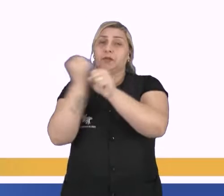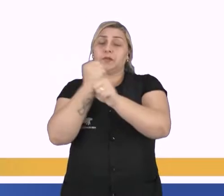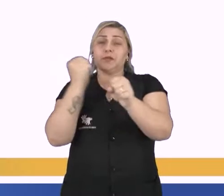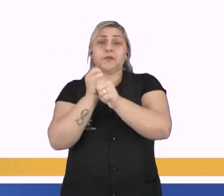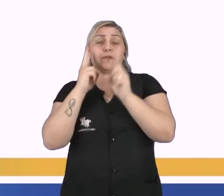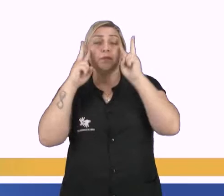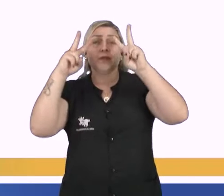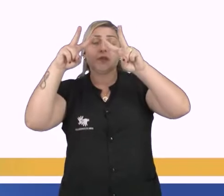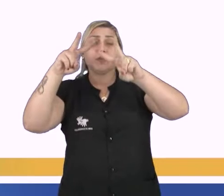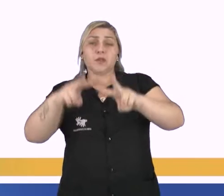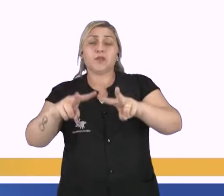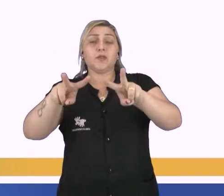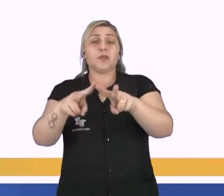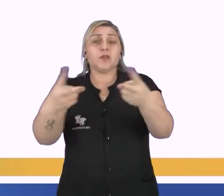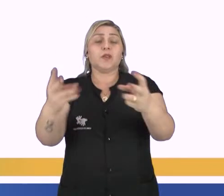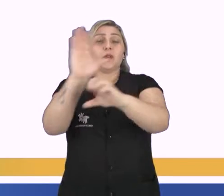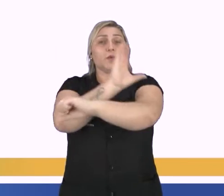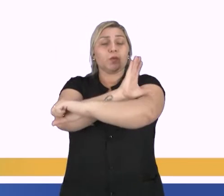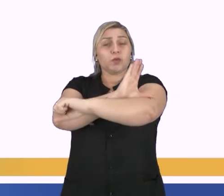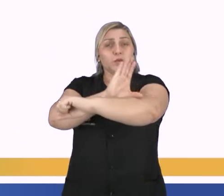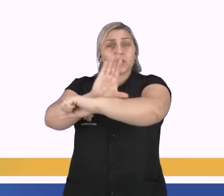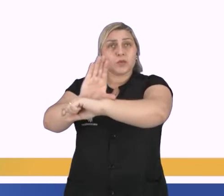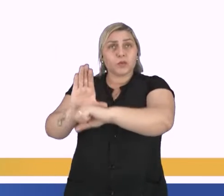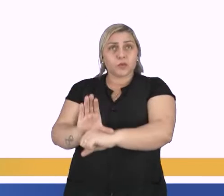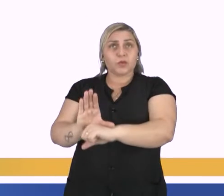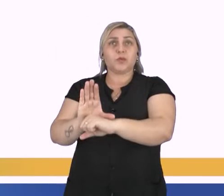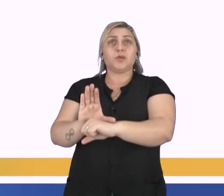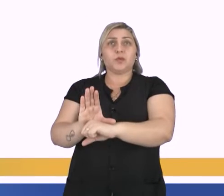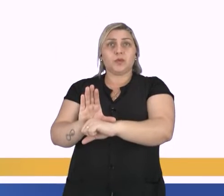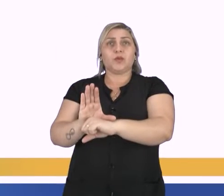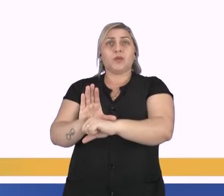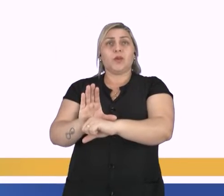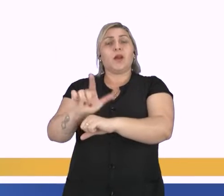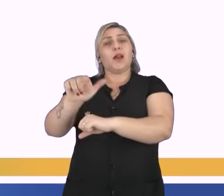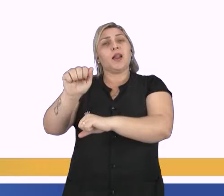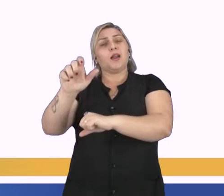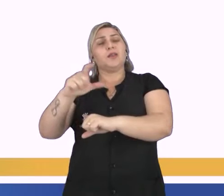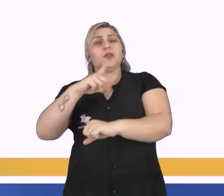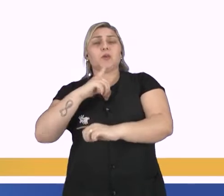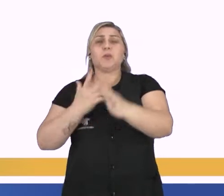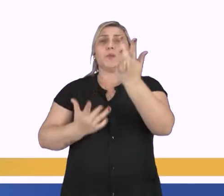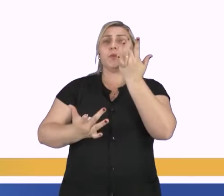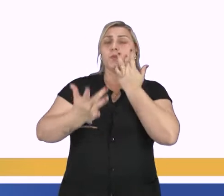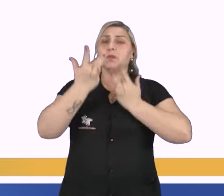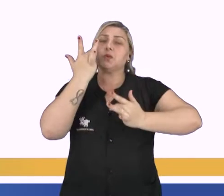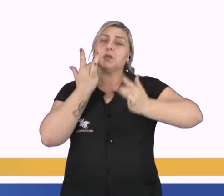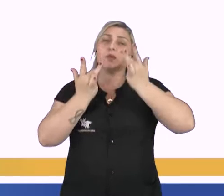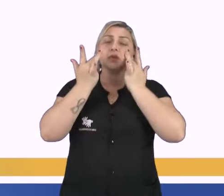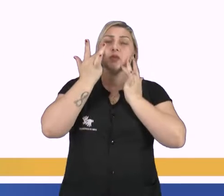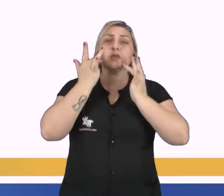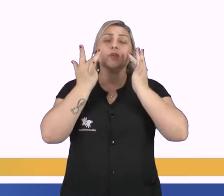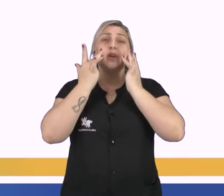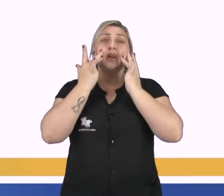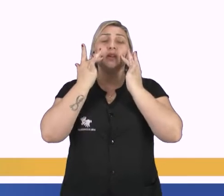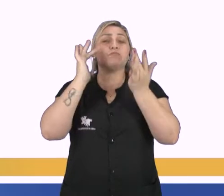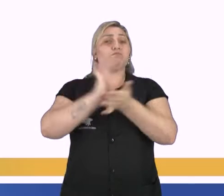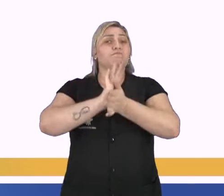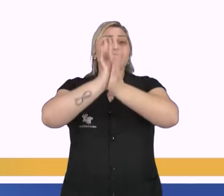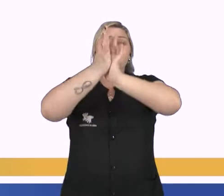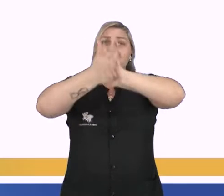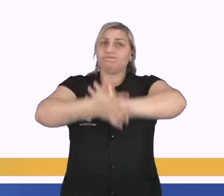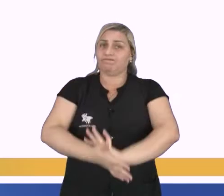visíveis os contrastes culturais. No Largo da Concórdia havia um teatro grande que acabou destruído,